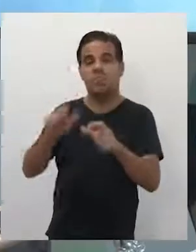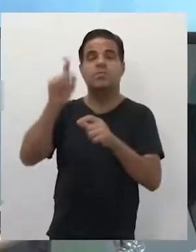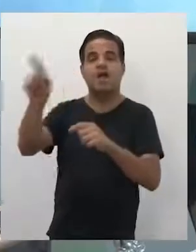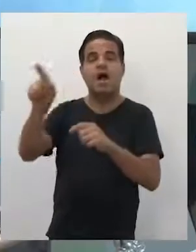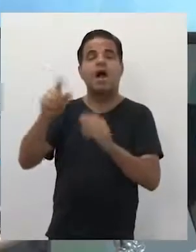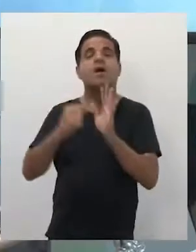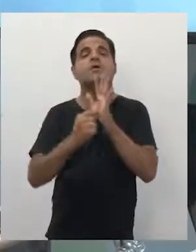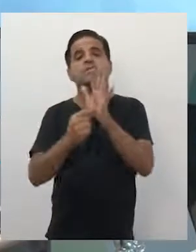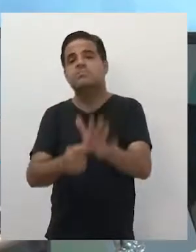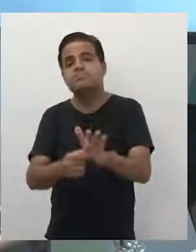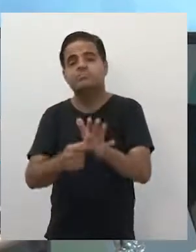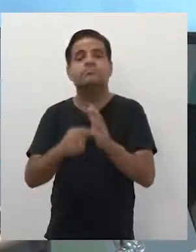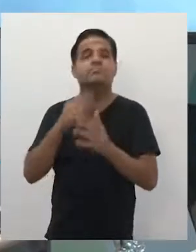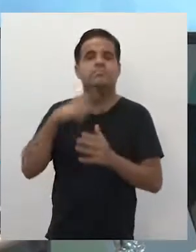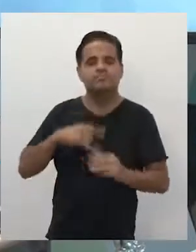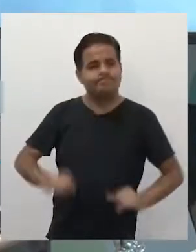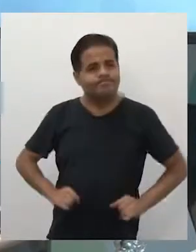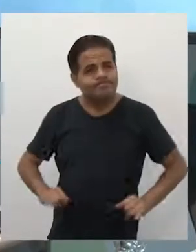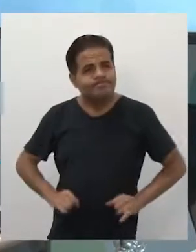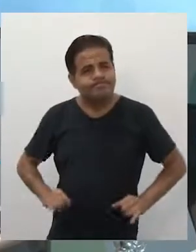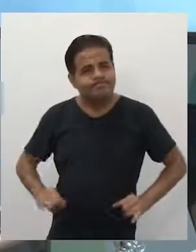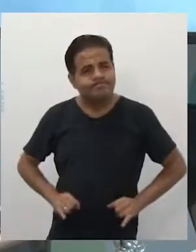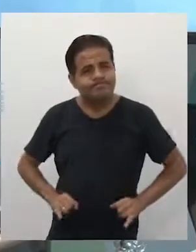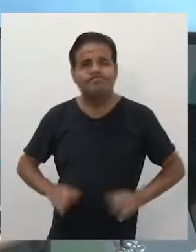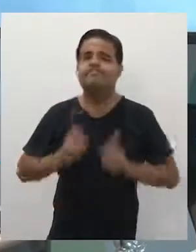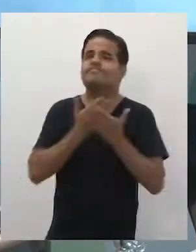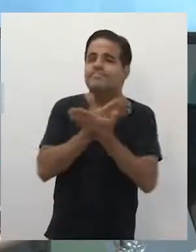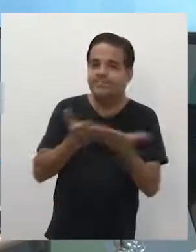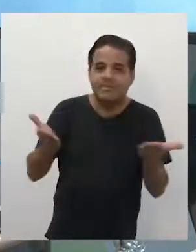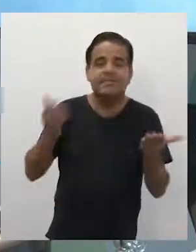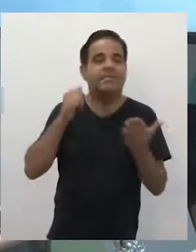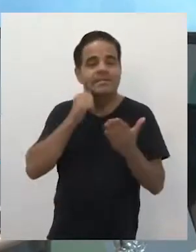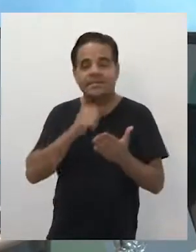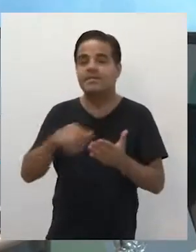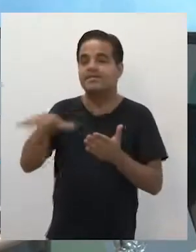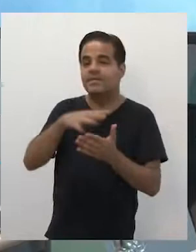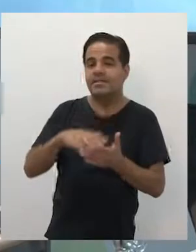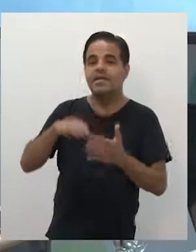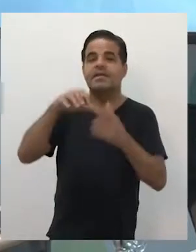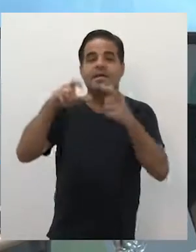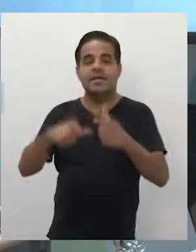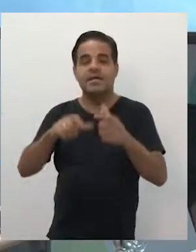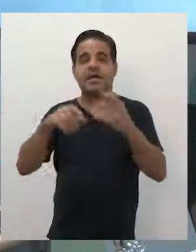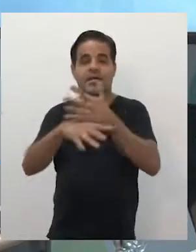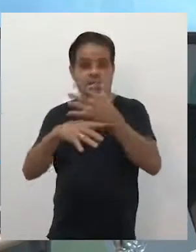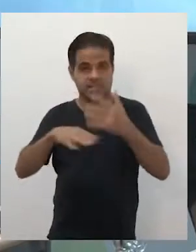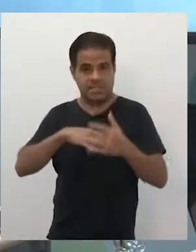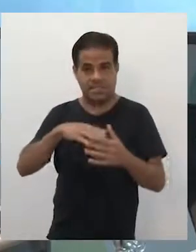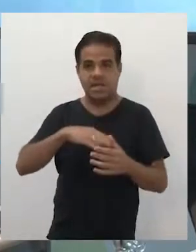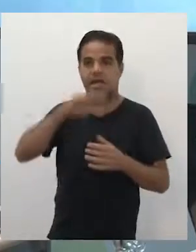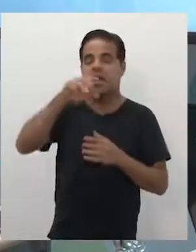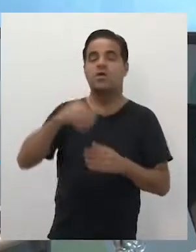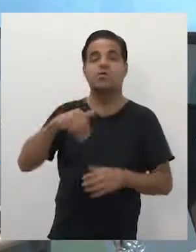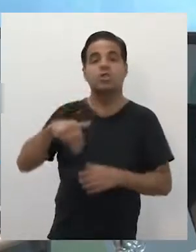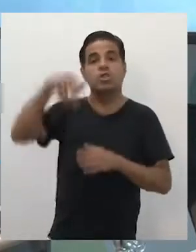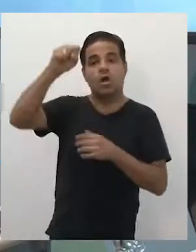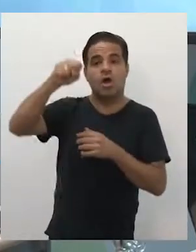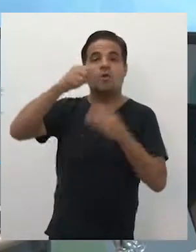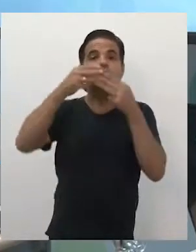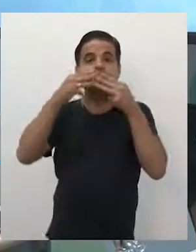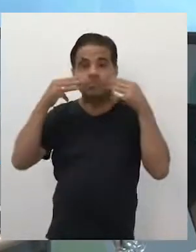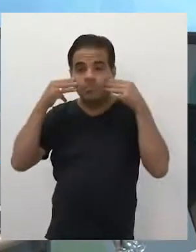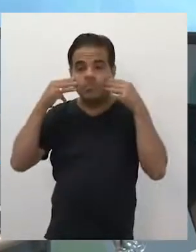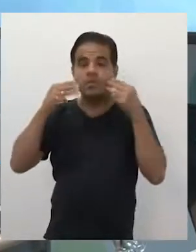De que modo que tem sofrido. Na província de Cabo Delgado, no norte de Moçambique, mais